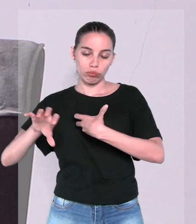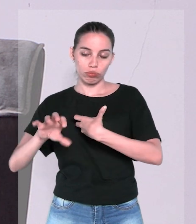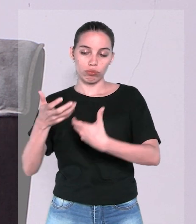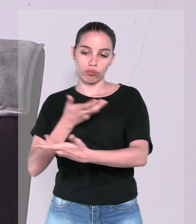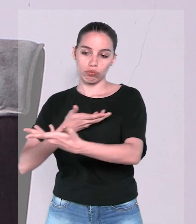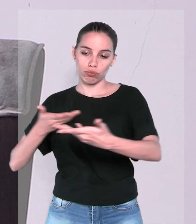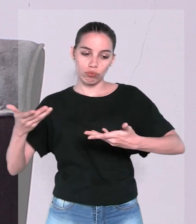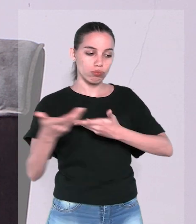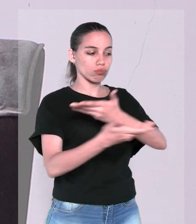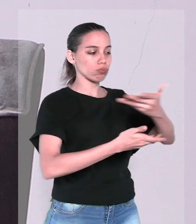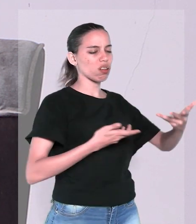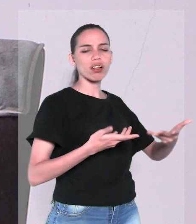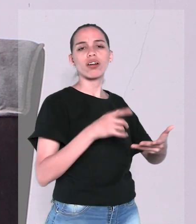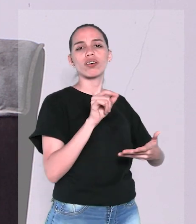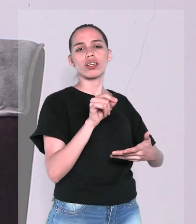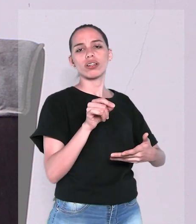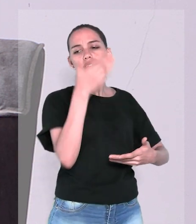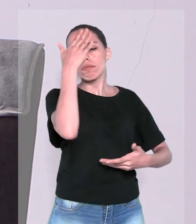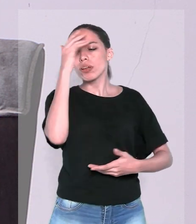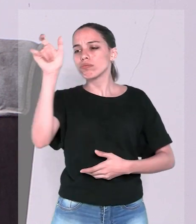exemplo, você diz para o seu filho,